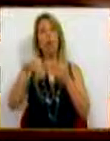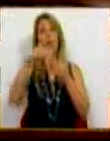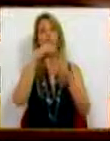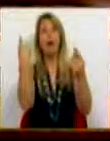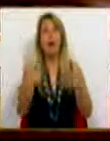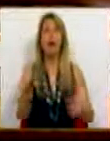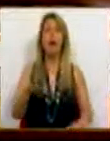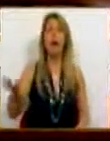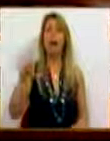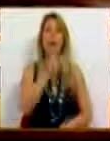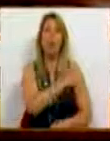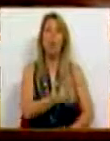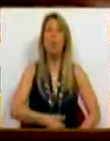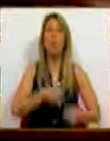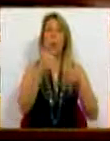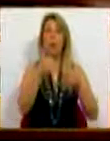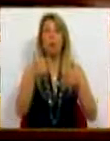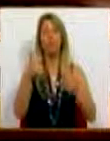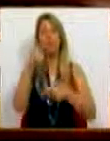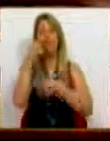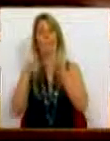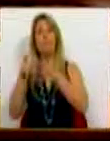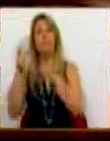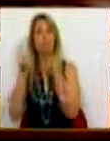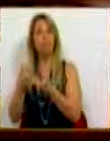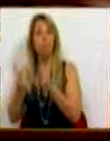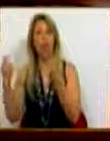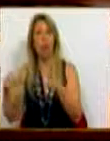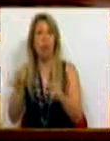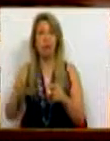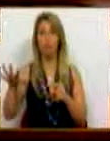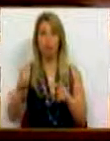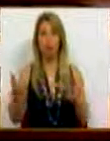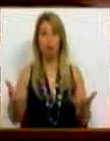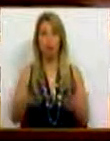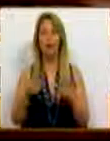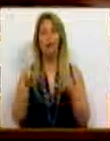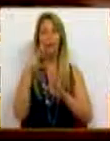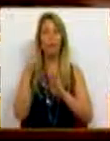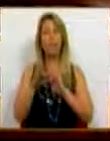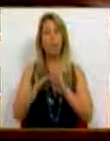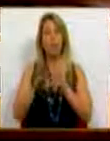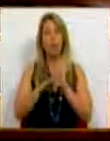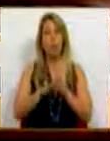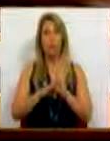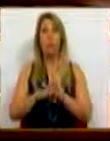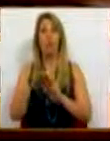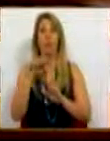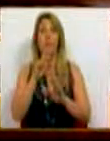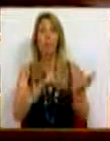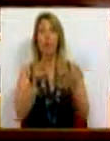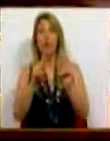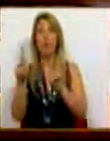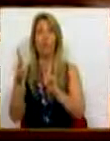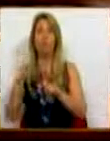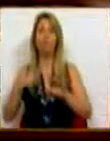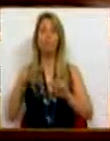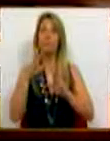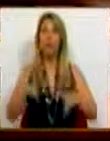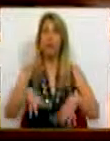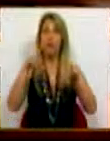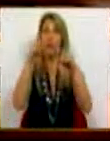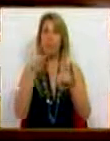espaços urbanos e espaços de baixa densidade. Este é um programa de reformas que procura também territorializar o desenvolvimento,